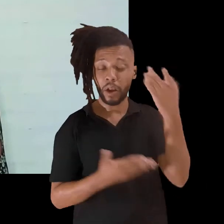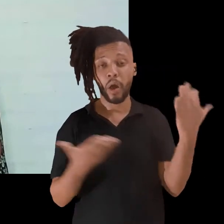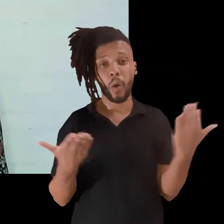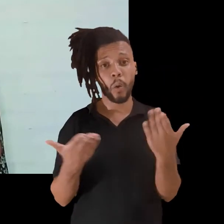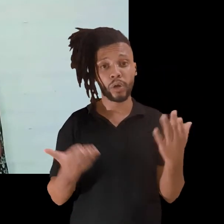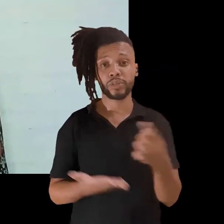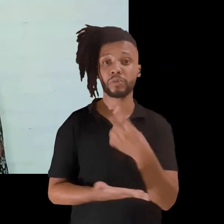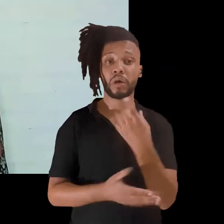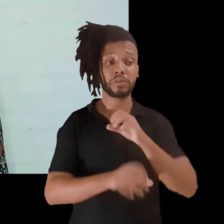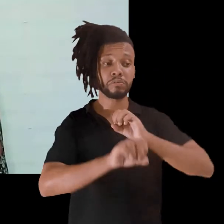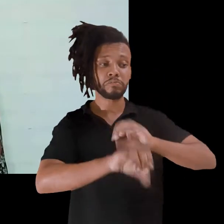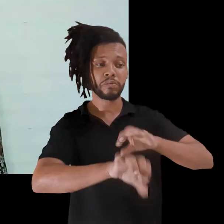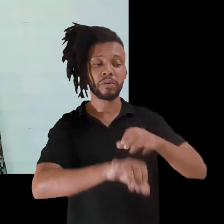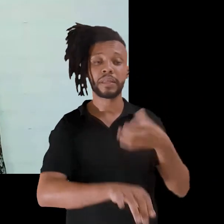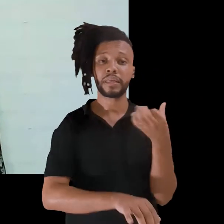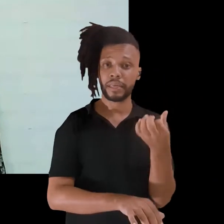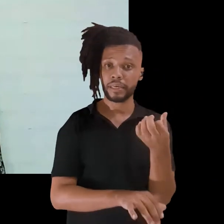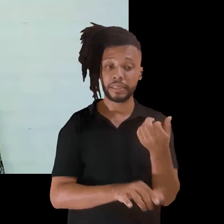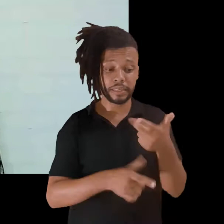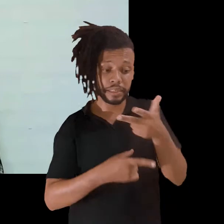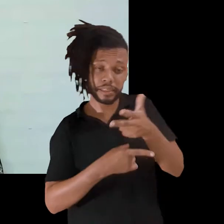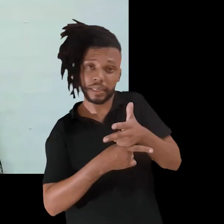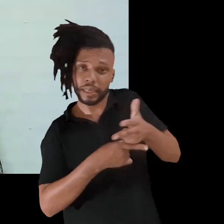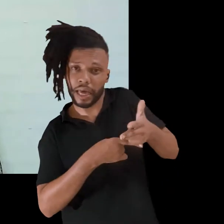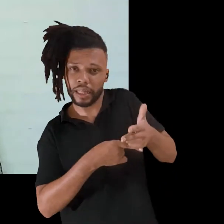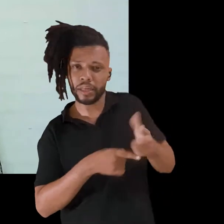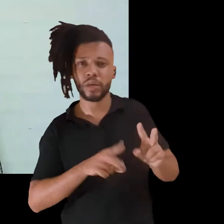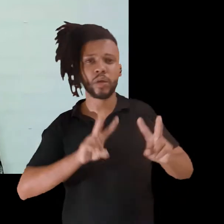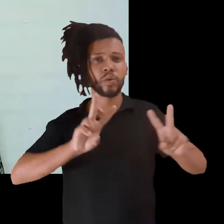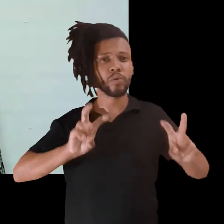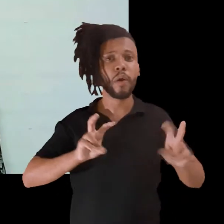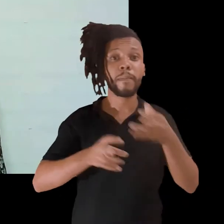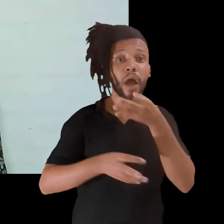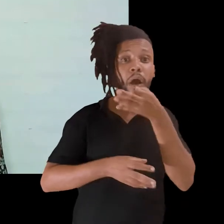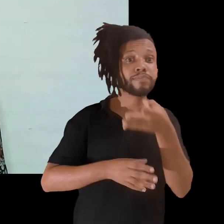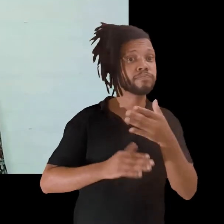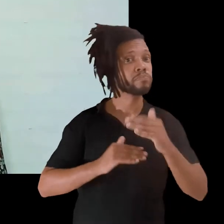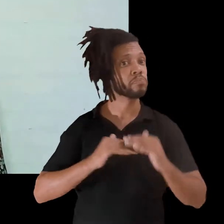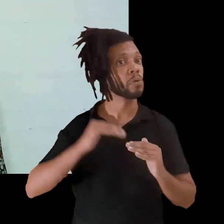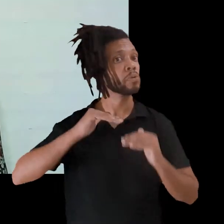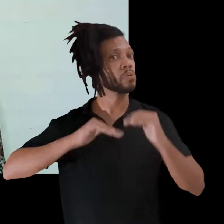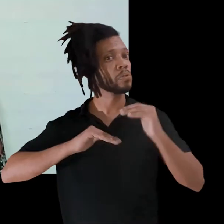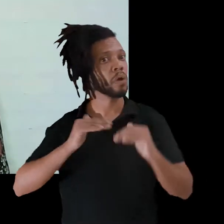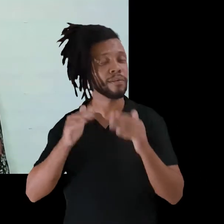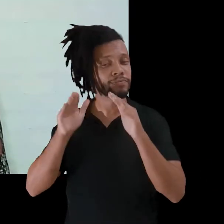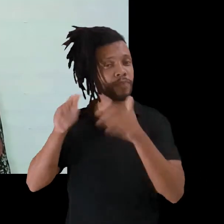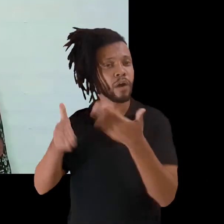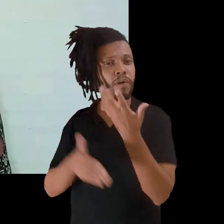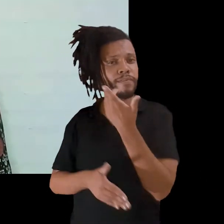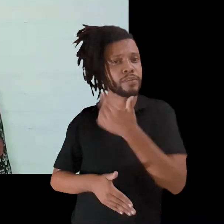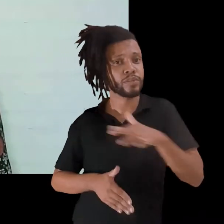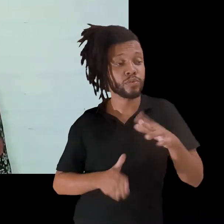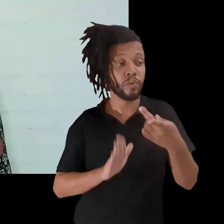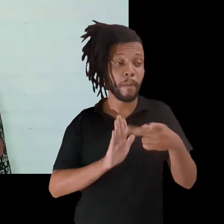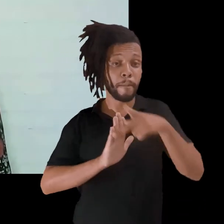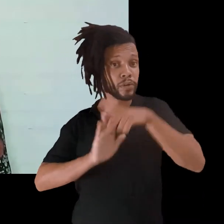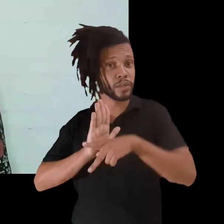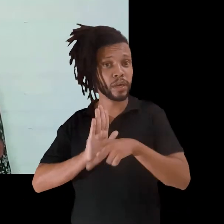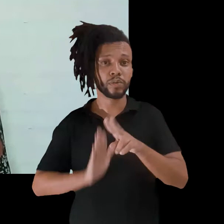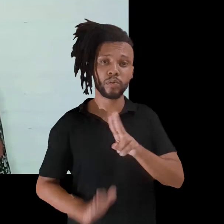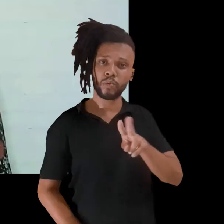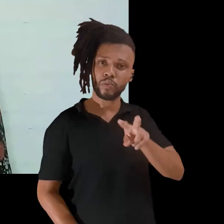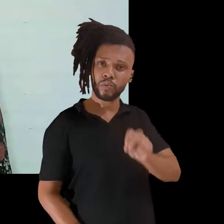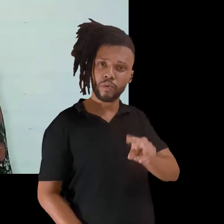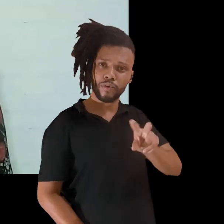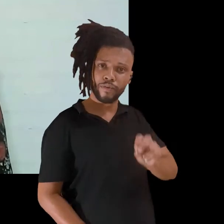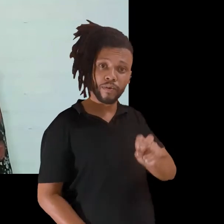faremos a sexta aula da série sobre construção da sonoridade coral infantil, do projeto Um Novo Olhar,